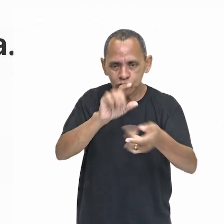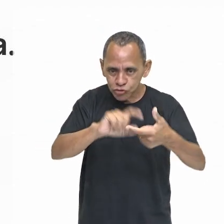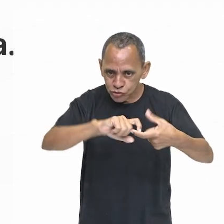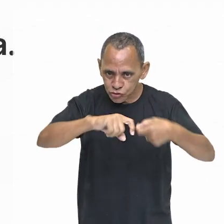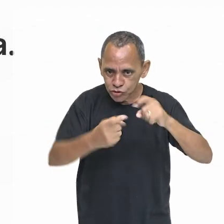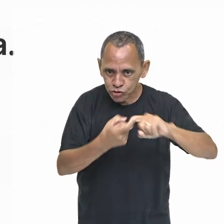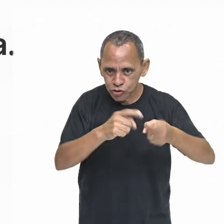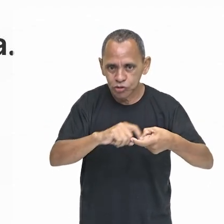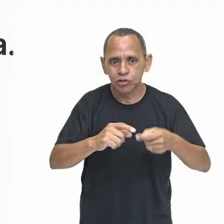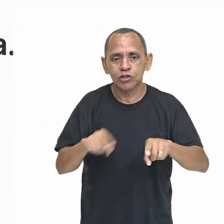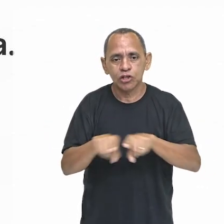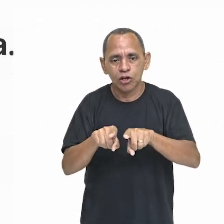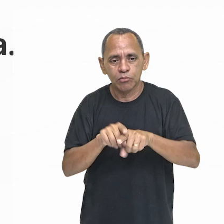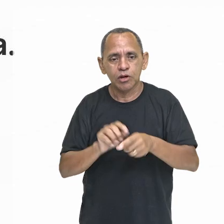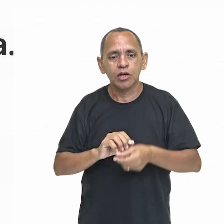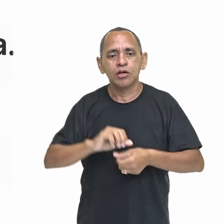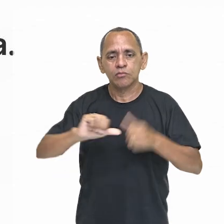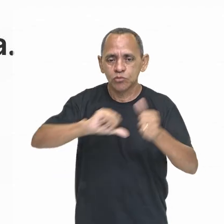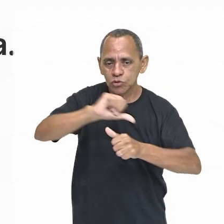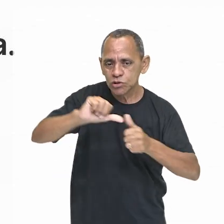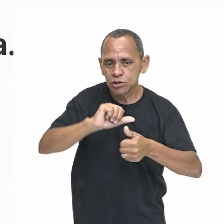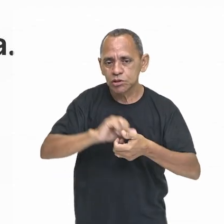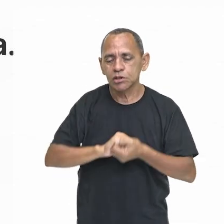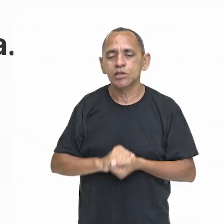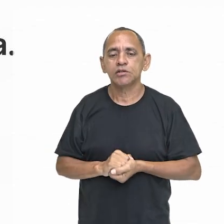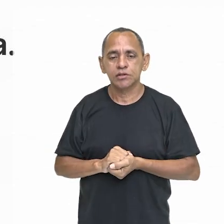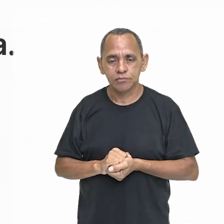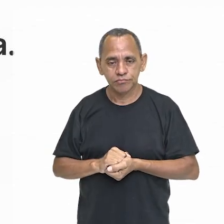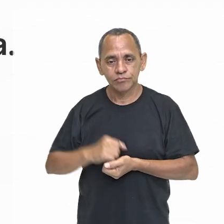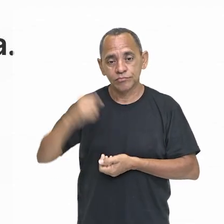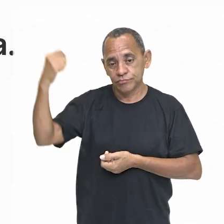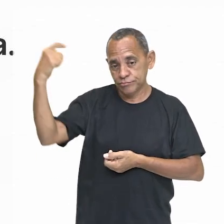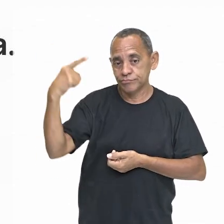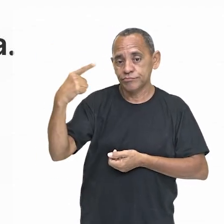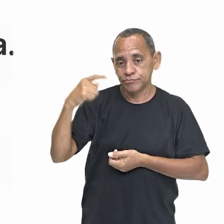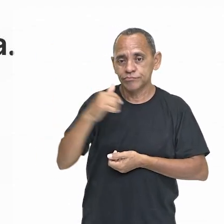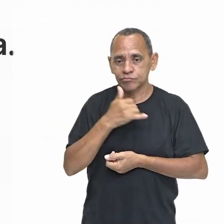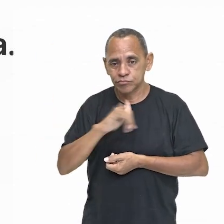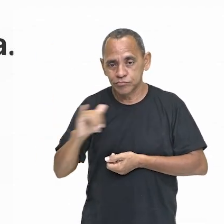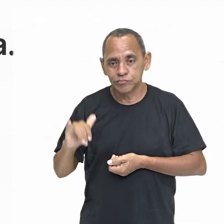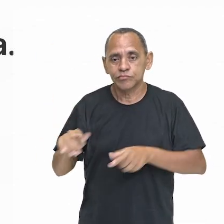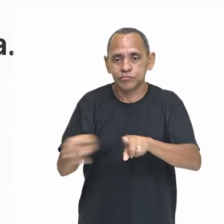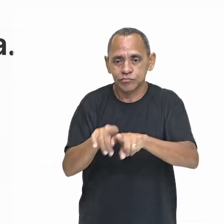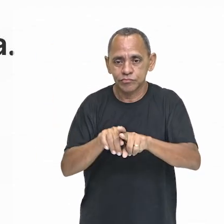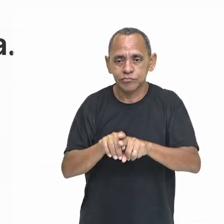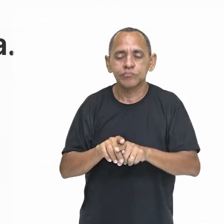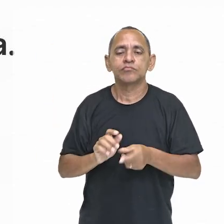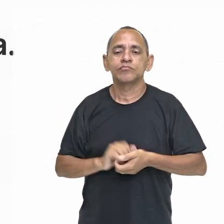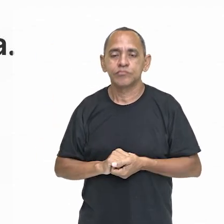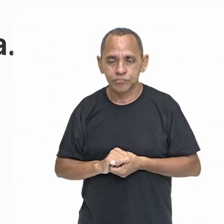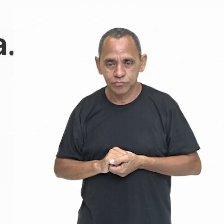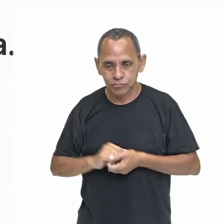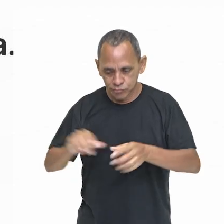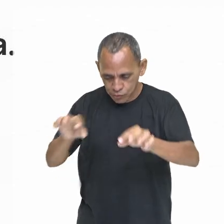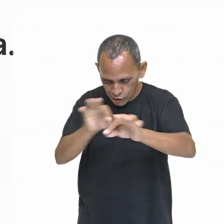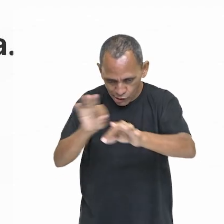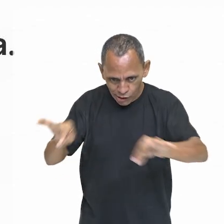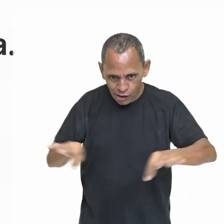detalhamento, transformação de energia solar em elétrica, circuitos